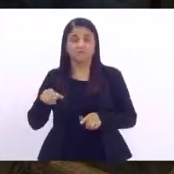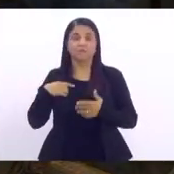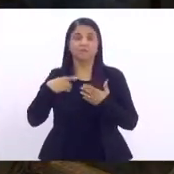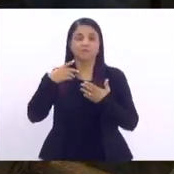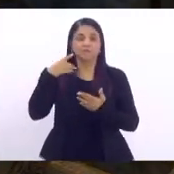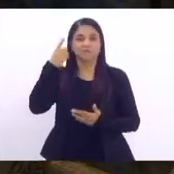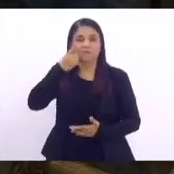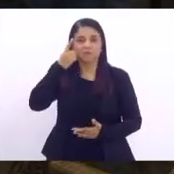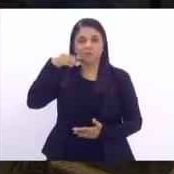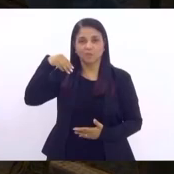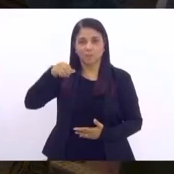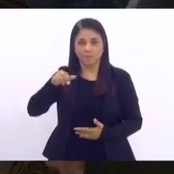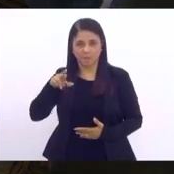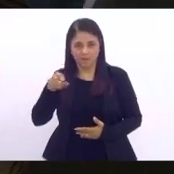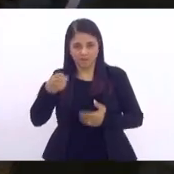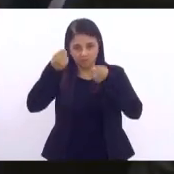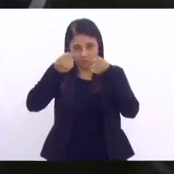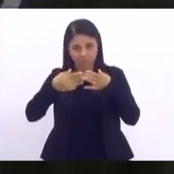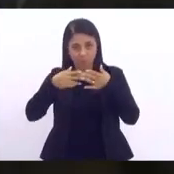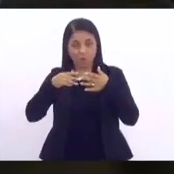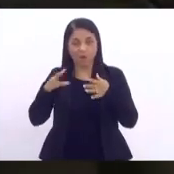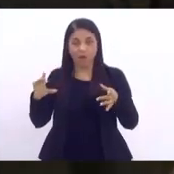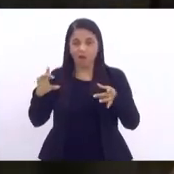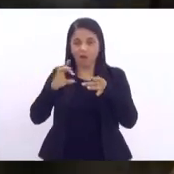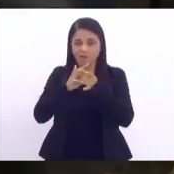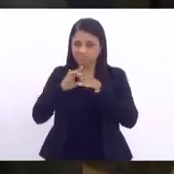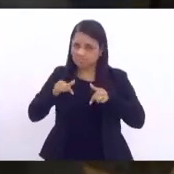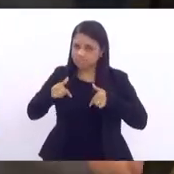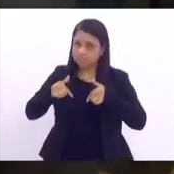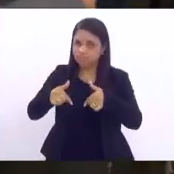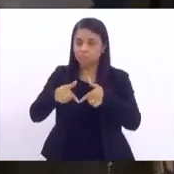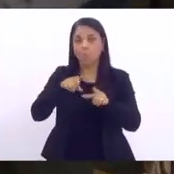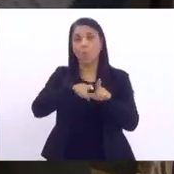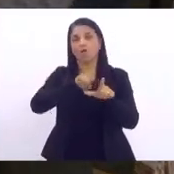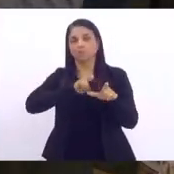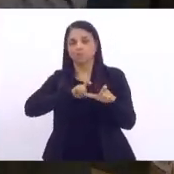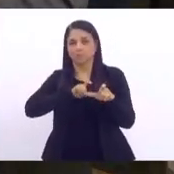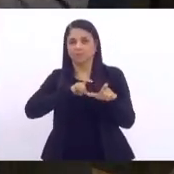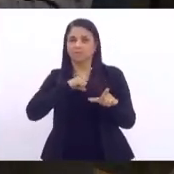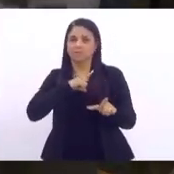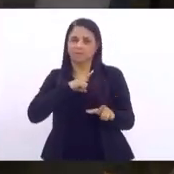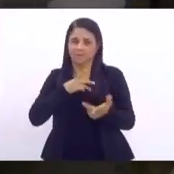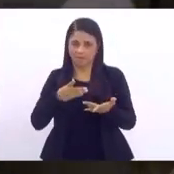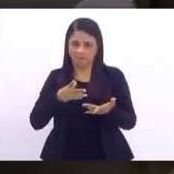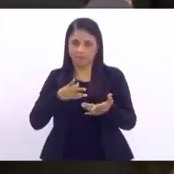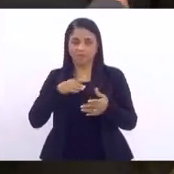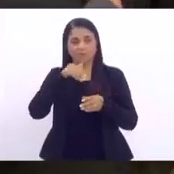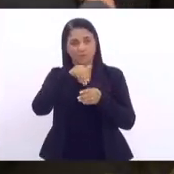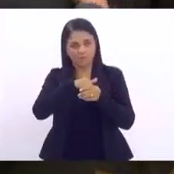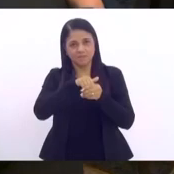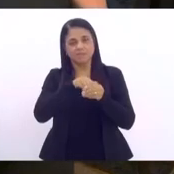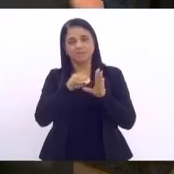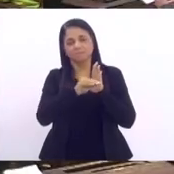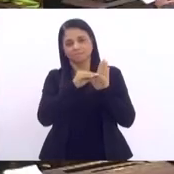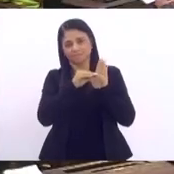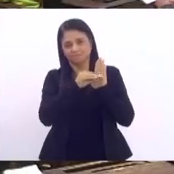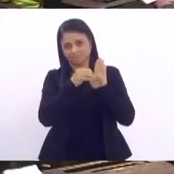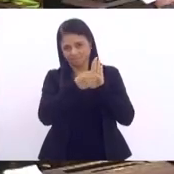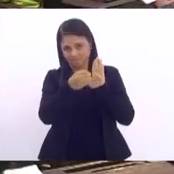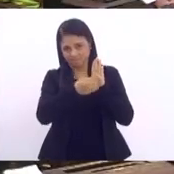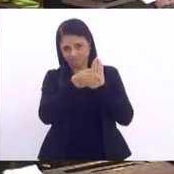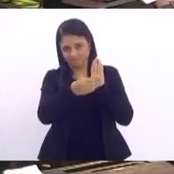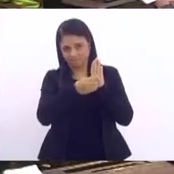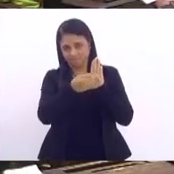ação integrada com autonomia. Então, parecer favorável ao projeto. Muito